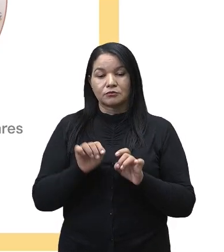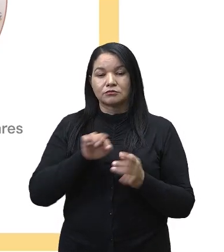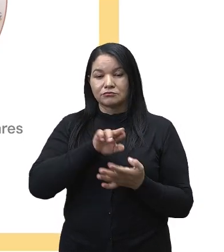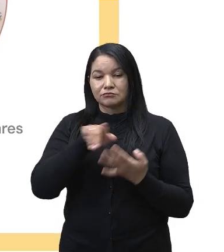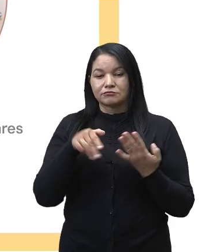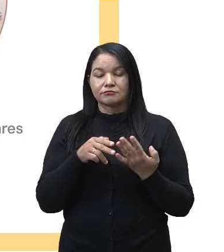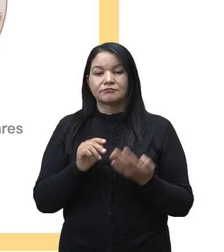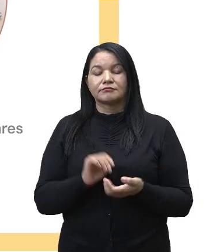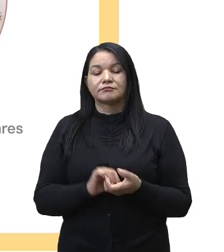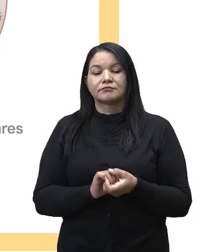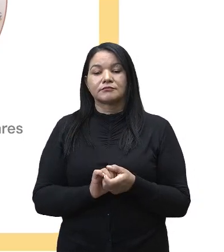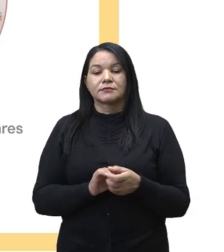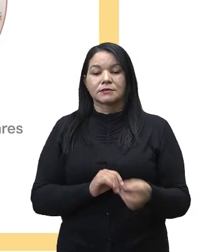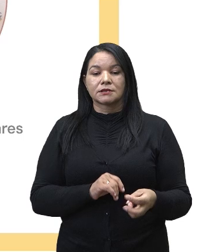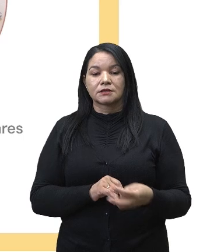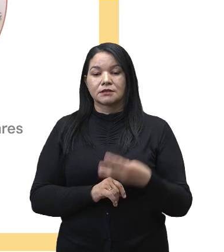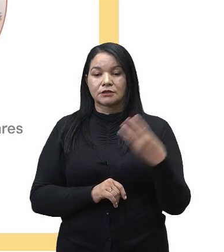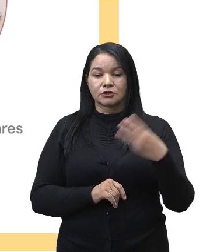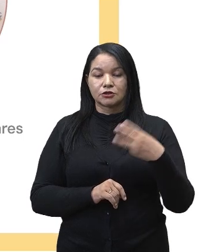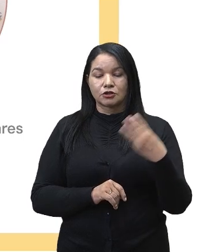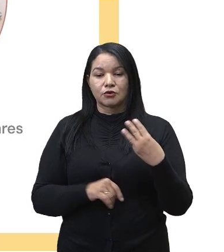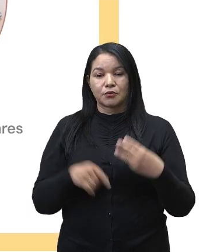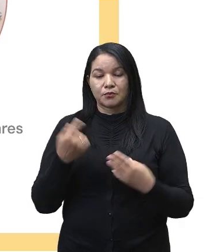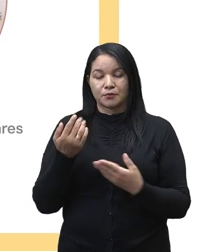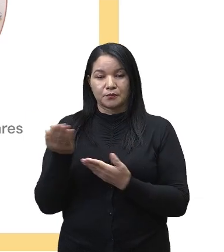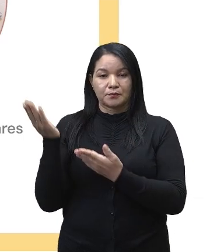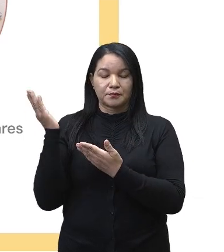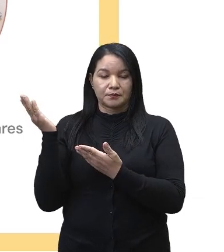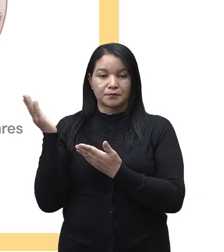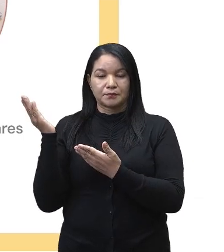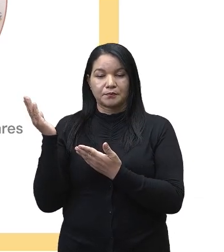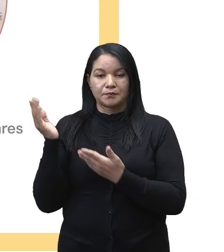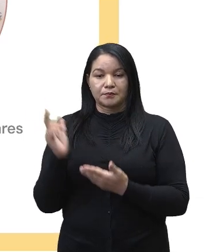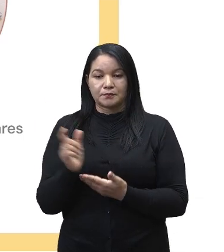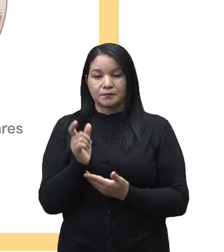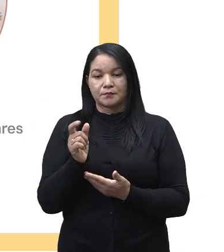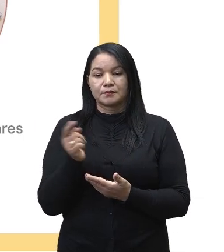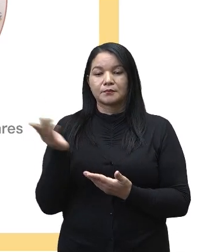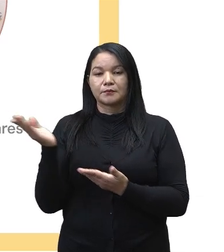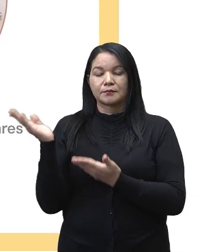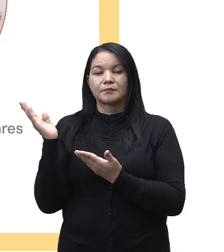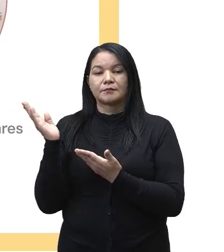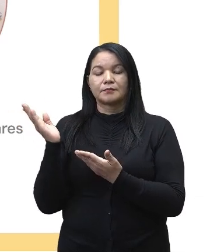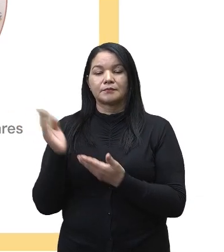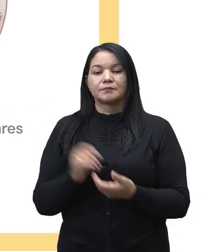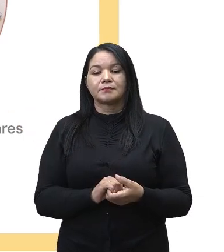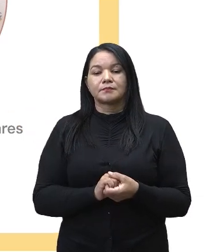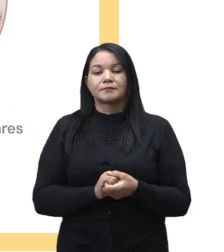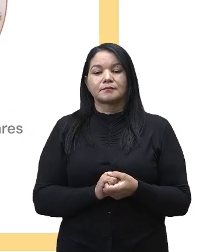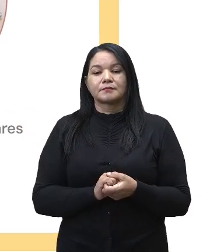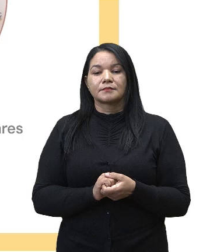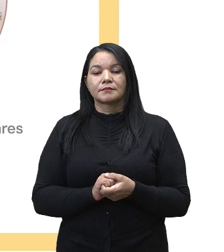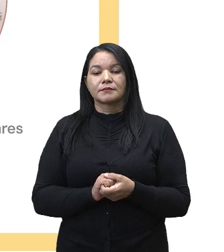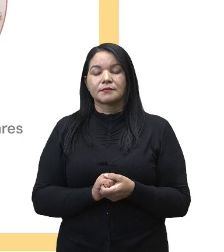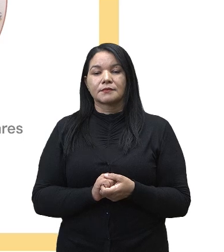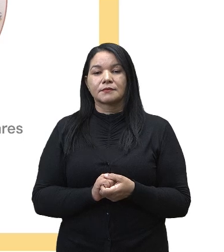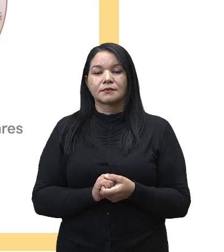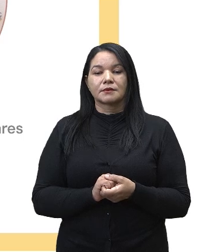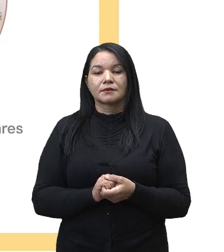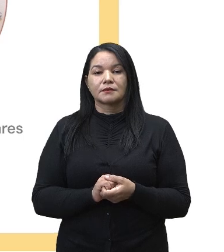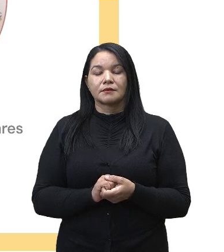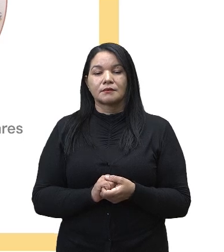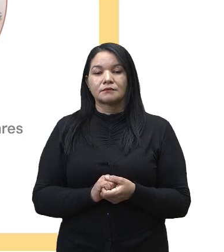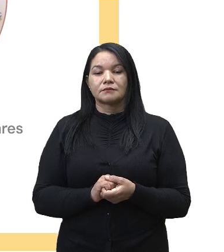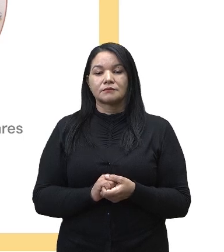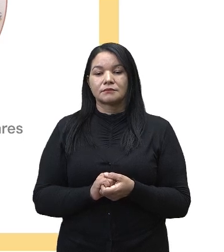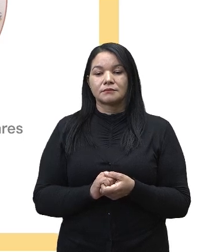eu vou para etopeia, que é a descrição do caráter, ações e costumes